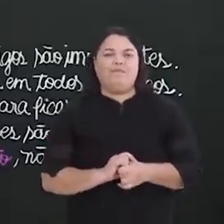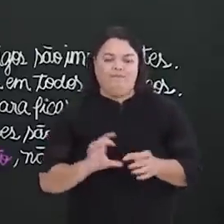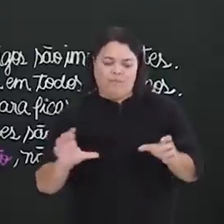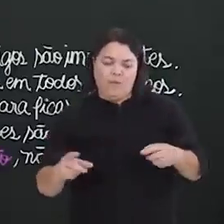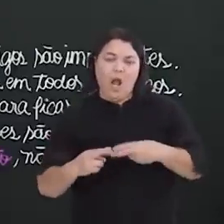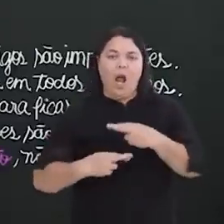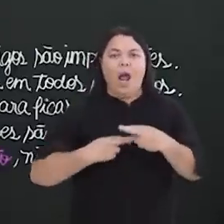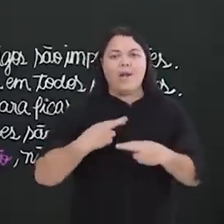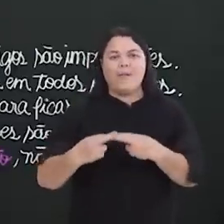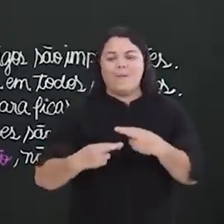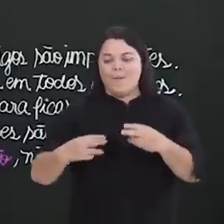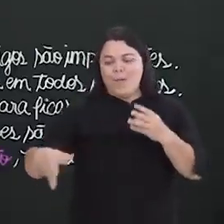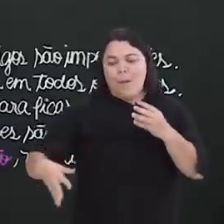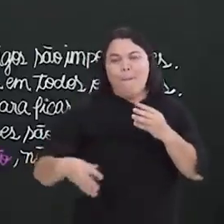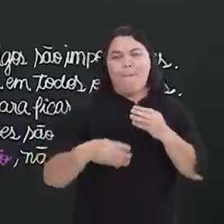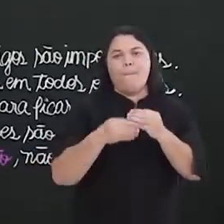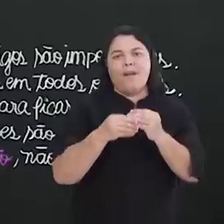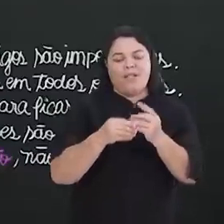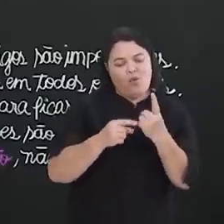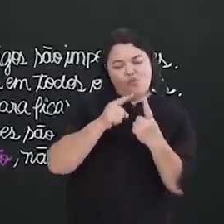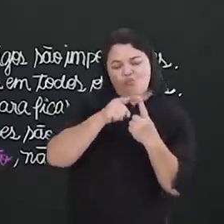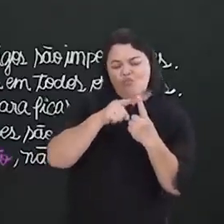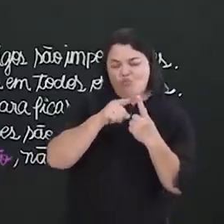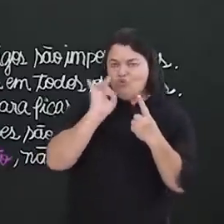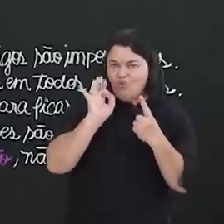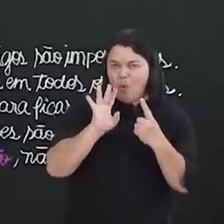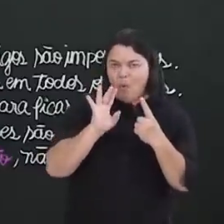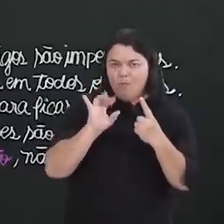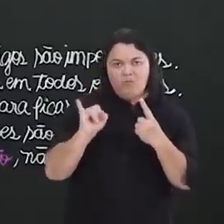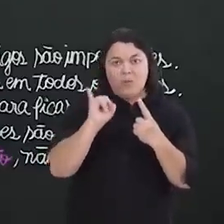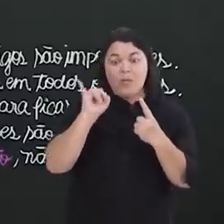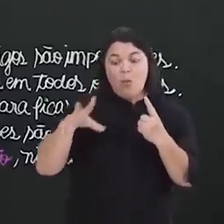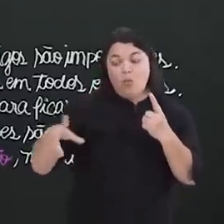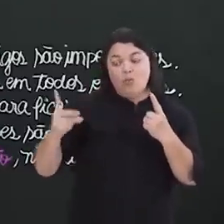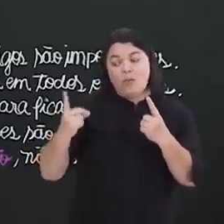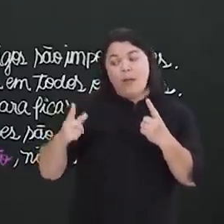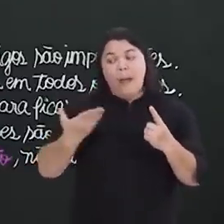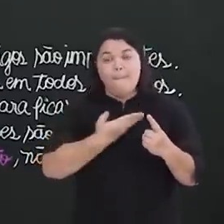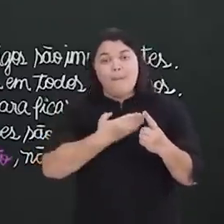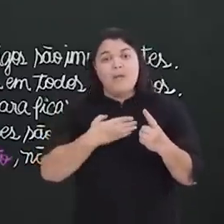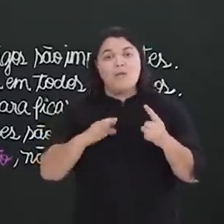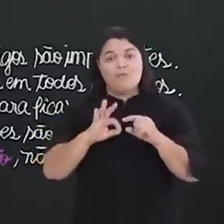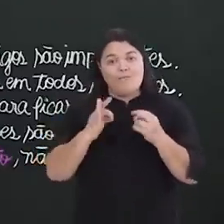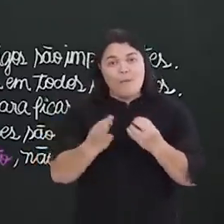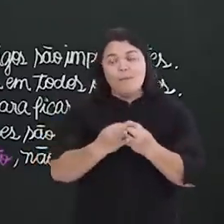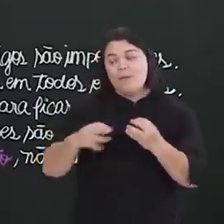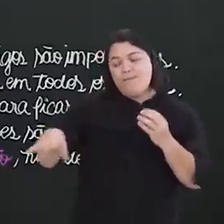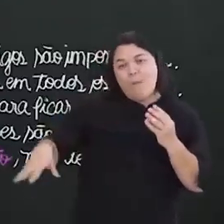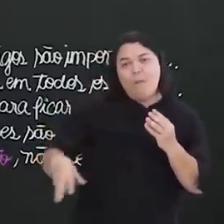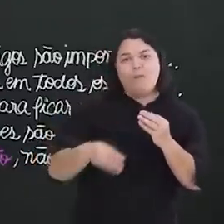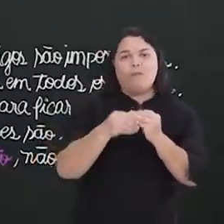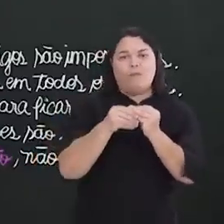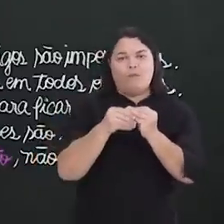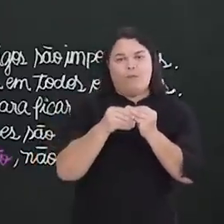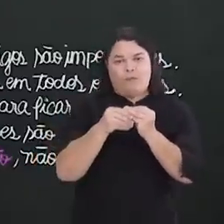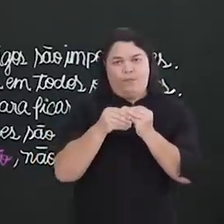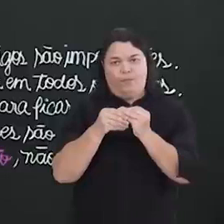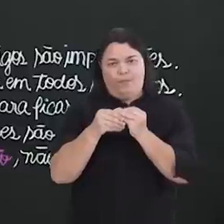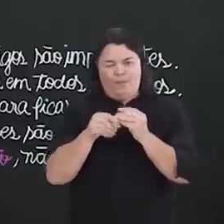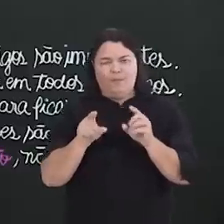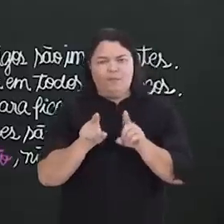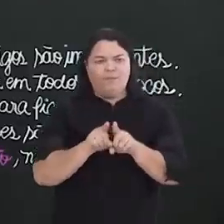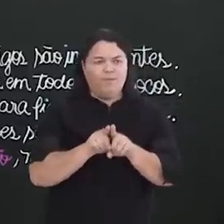uma relação de adição entre as duas orações, ok? Perceba que a gente consegue fazer isso não só com